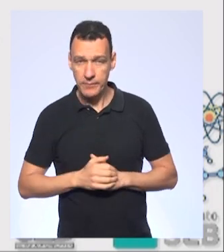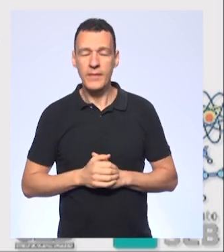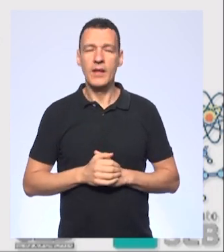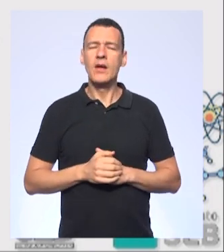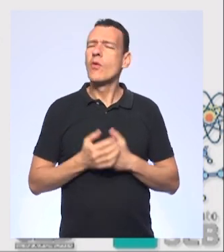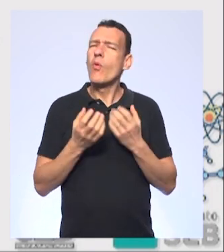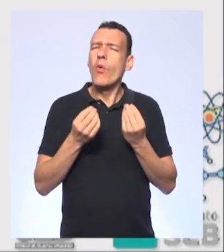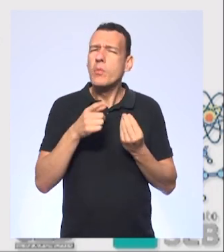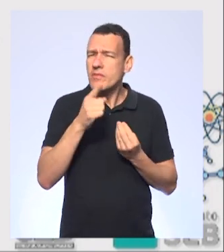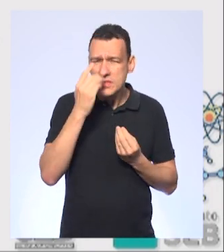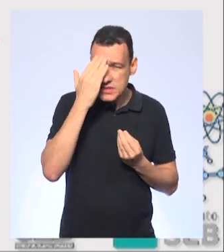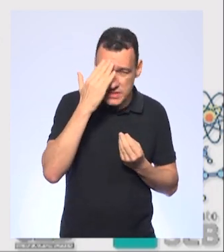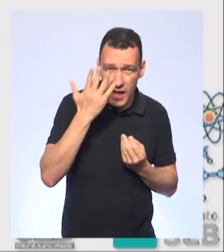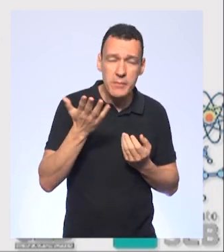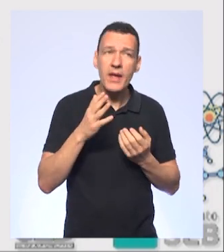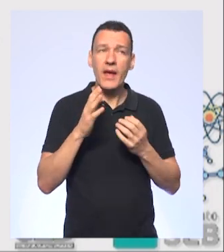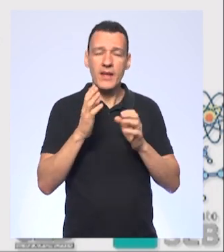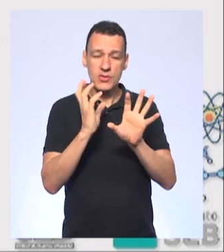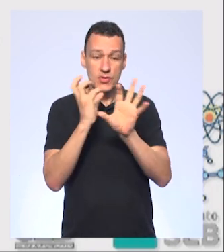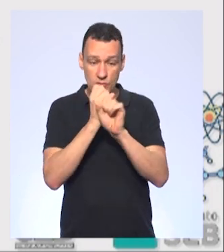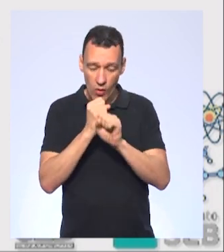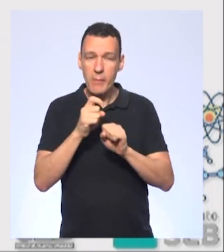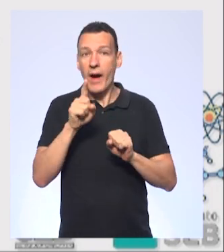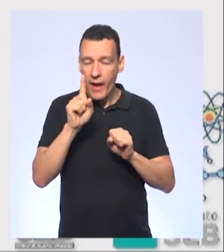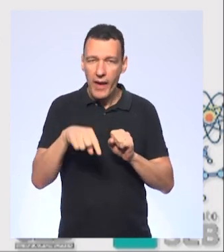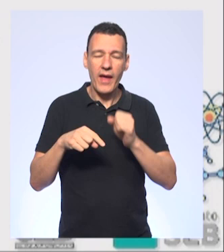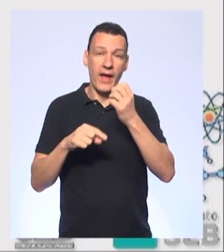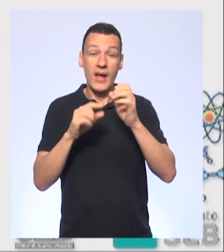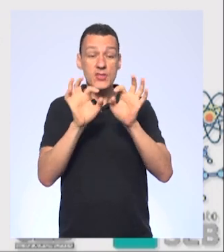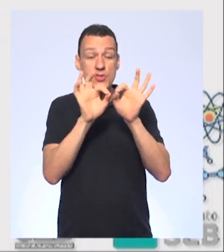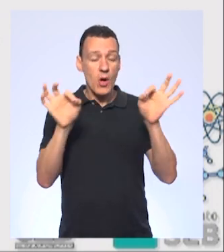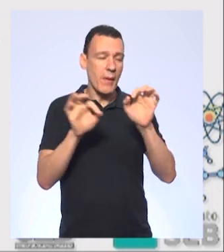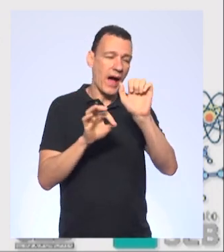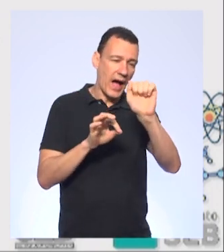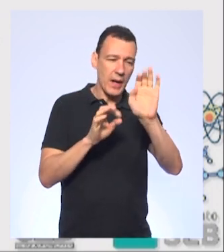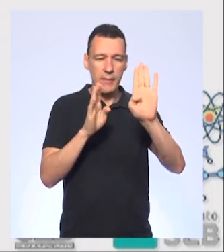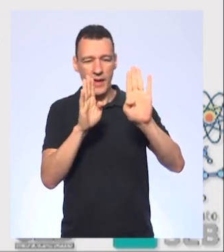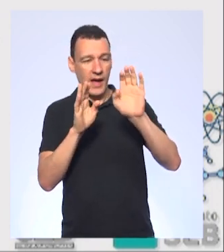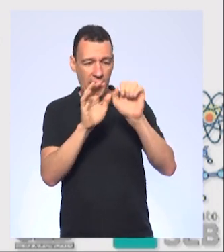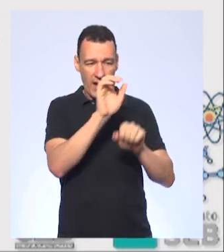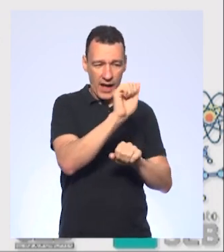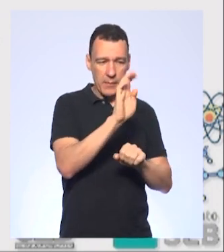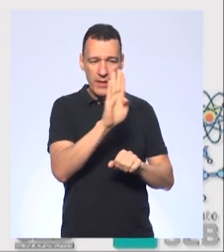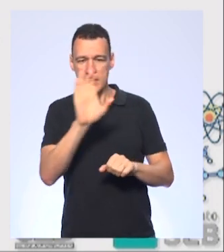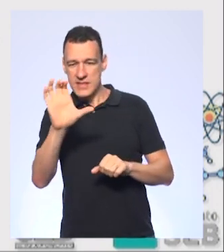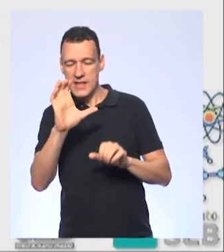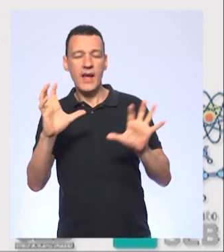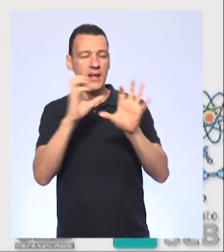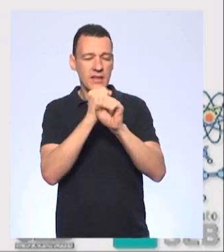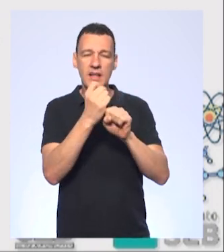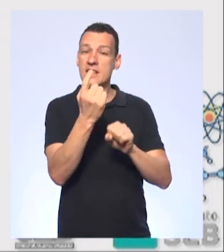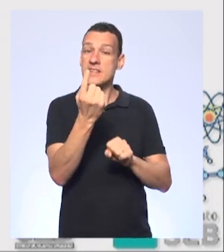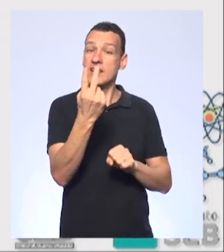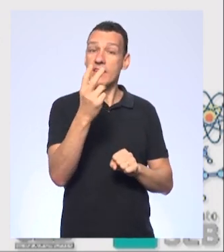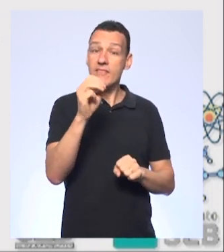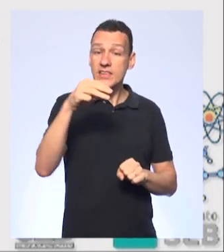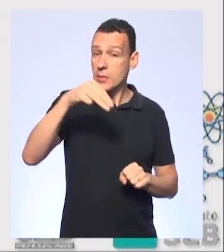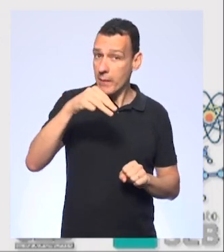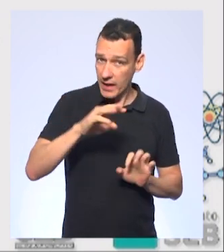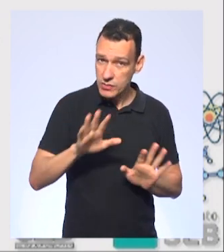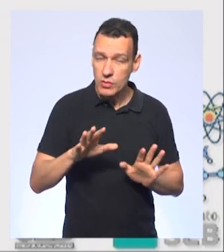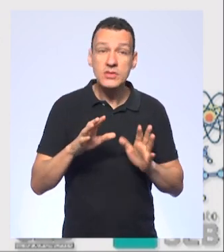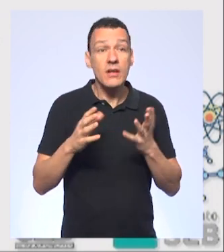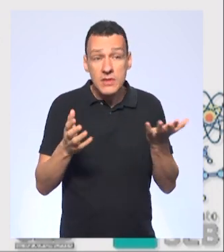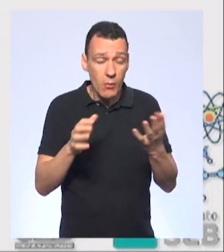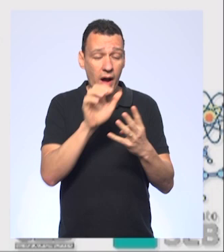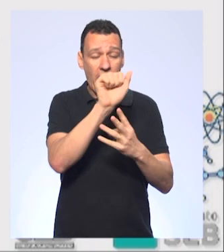soma de A, B e C davam 120 metros, fechou, né? O A vale 30, o B vale 36.